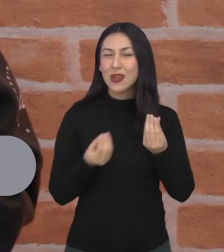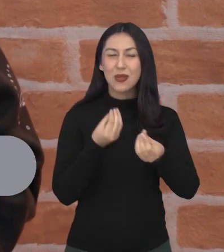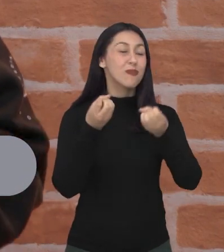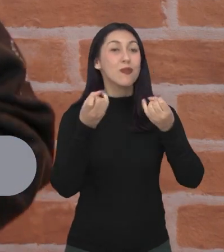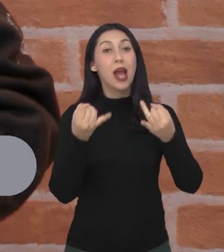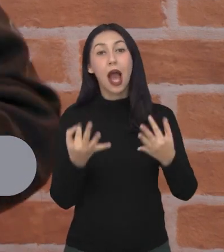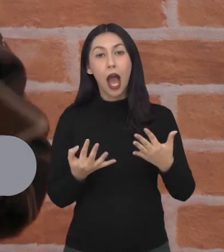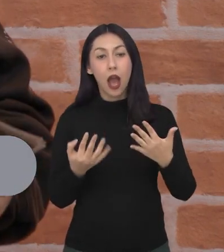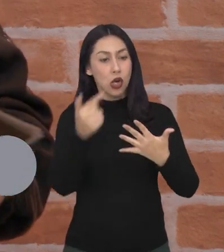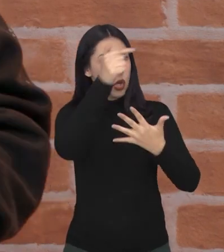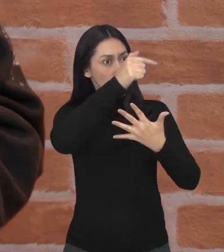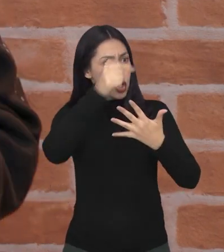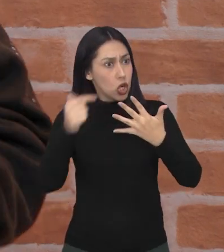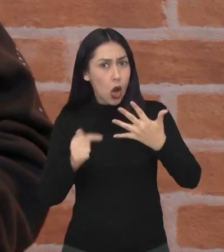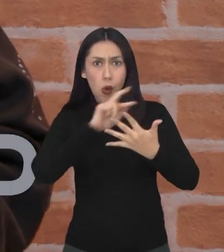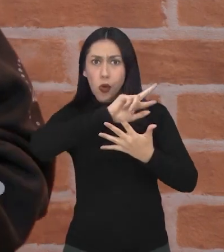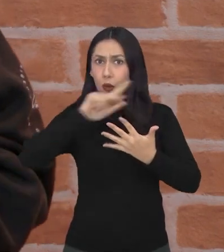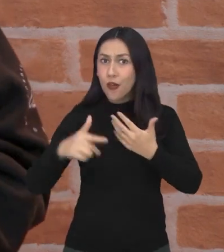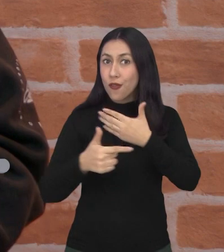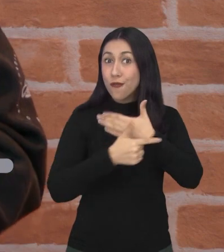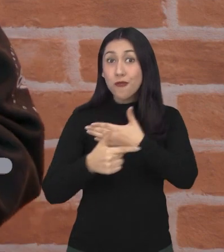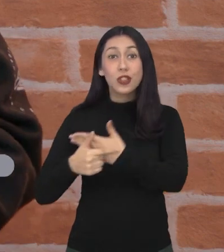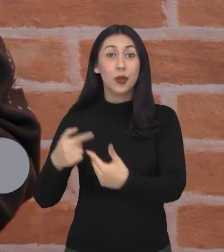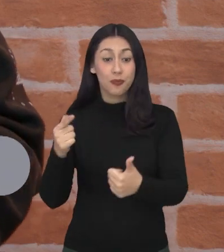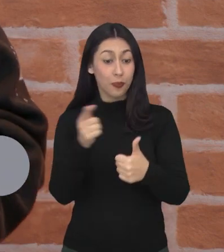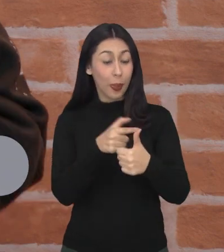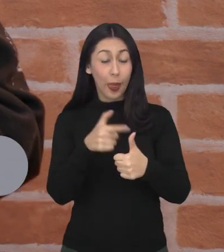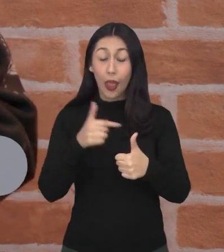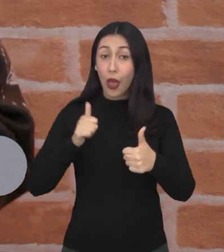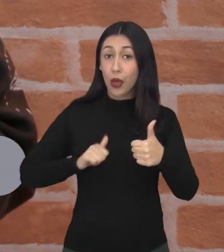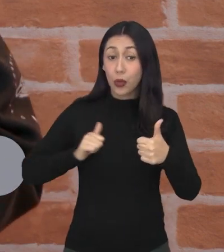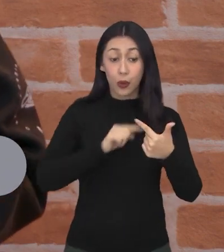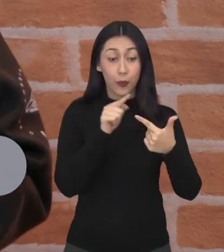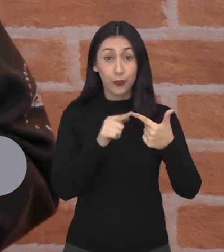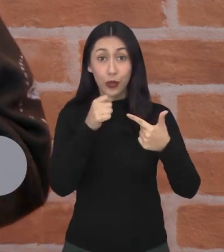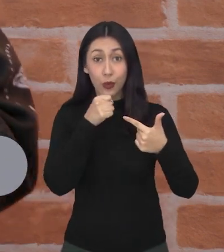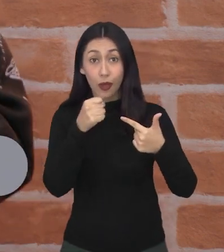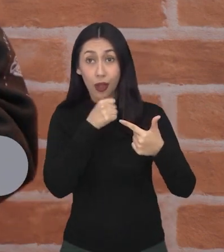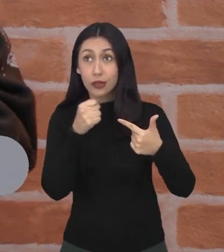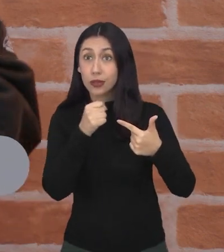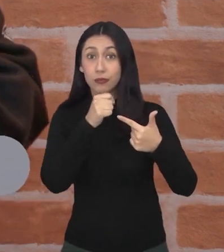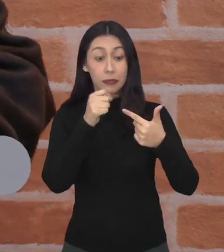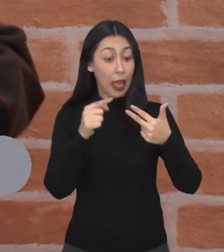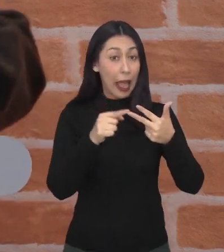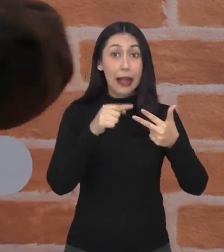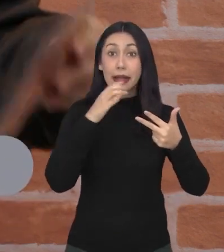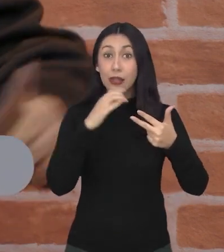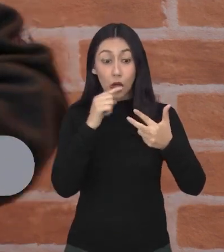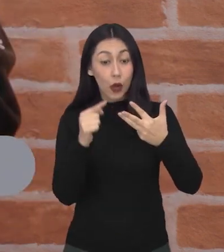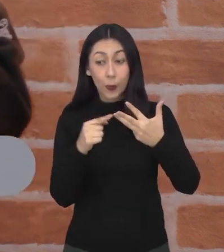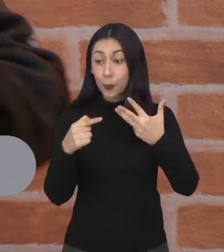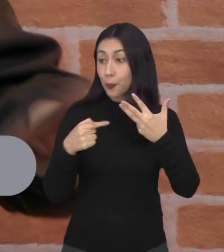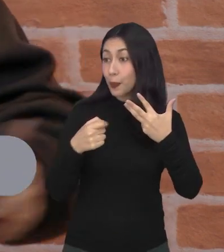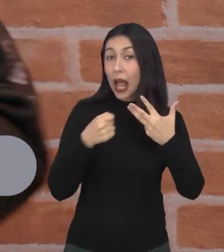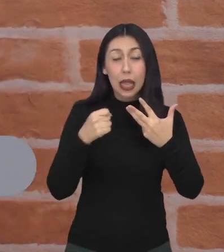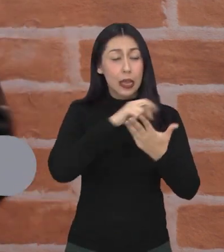É isso aí, tá começando mais um Tá Ligado. Eu tô com um cara aqui que, cara, eu ia falar que ele, num bom termo que todo mundo usa, tá tipo um bombril, 1001 utilidades,